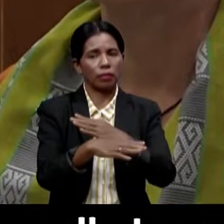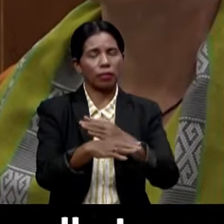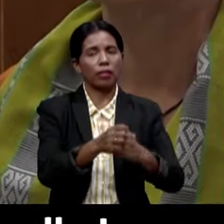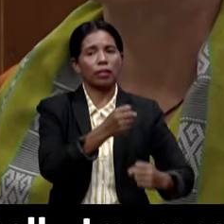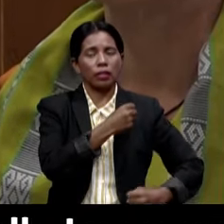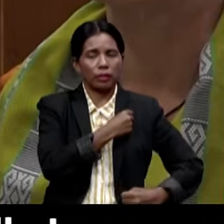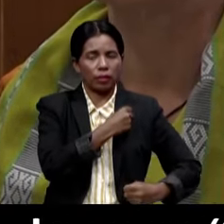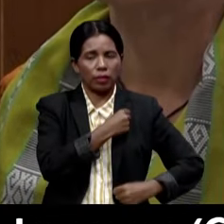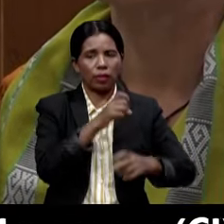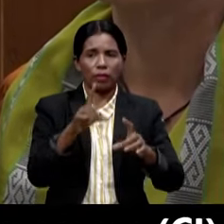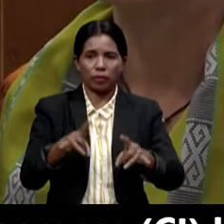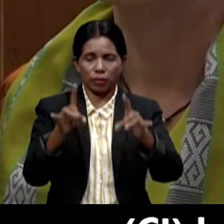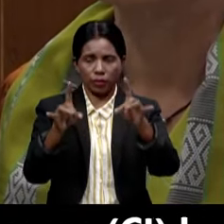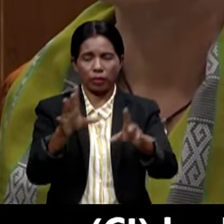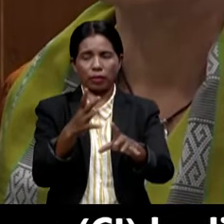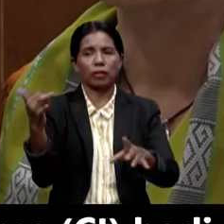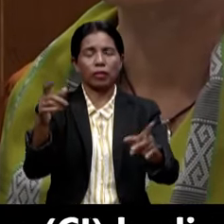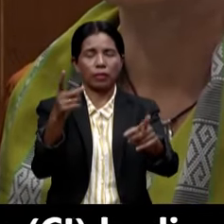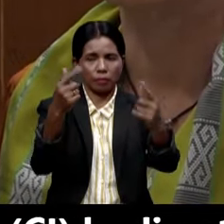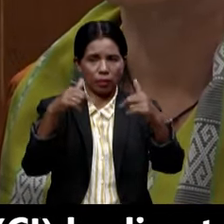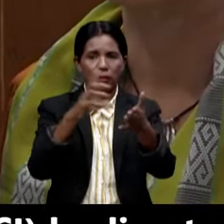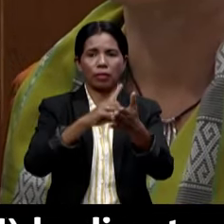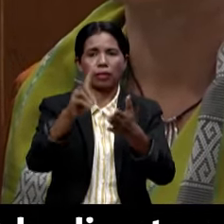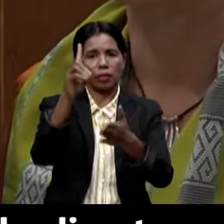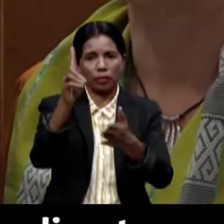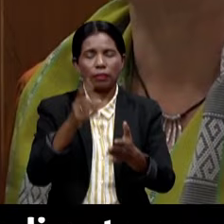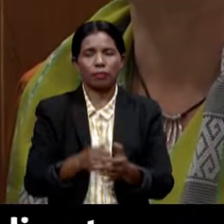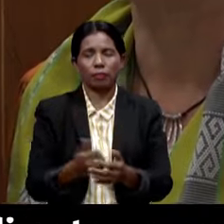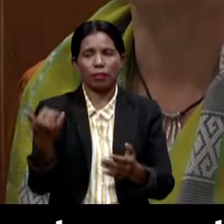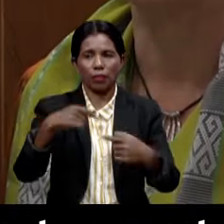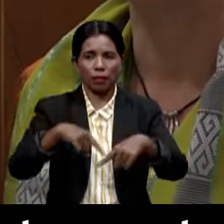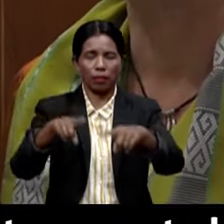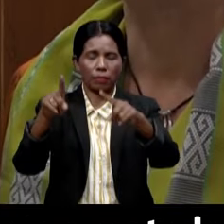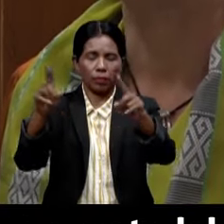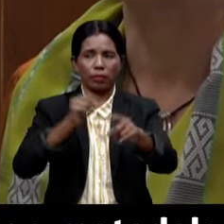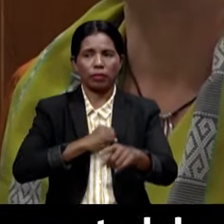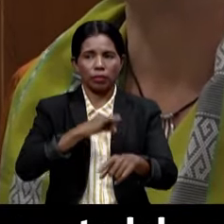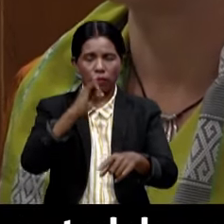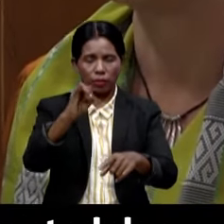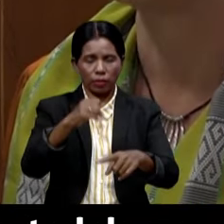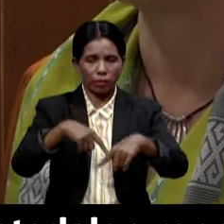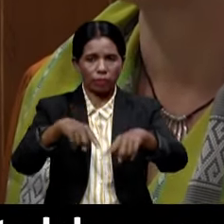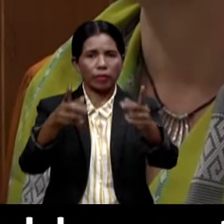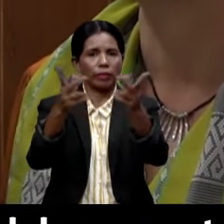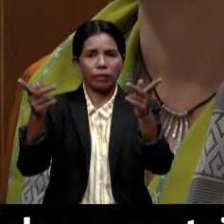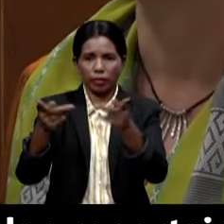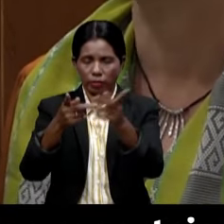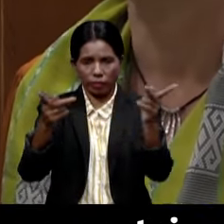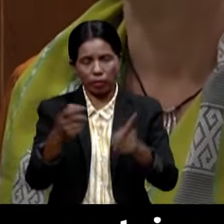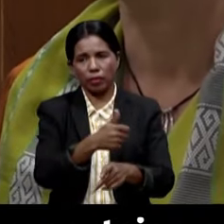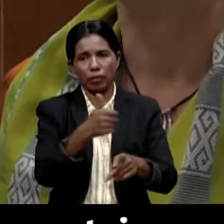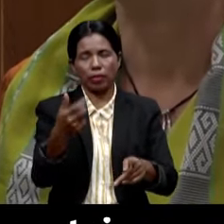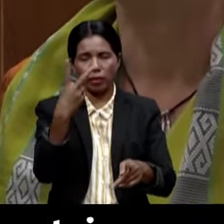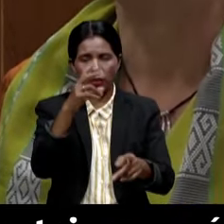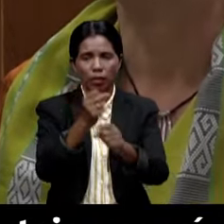mai se mai semana idona se bateu na tua suai ba fati fati selo por de